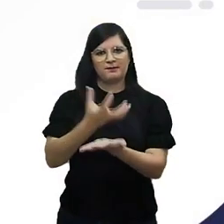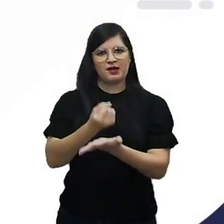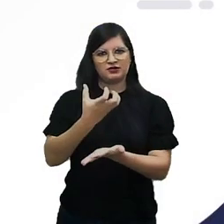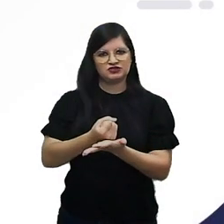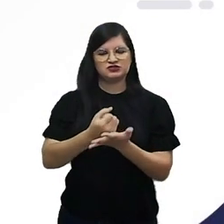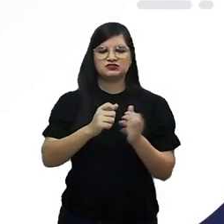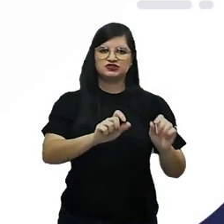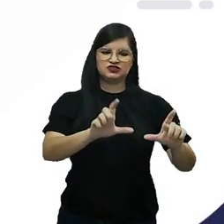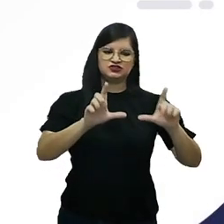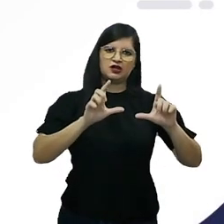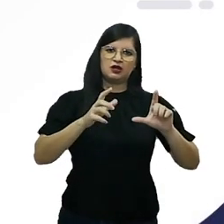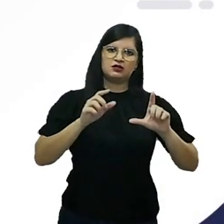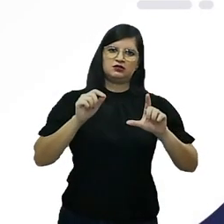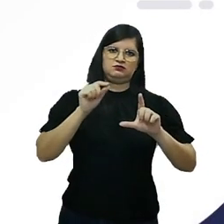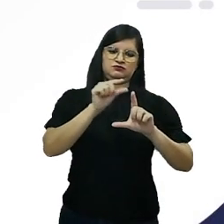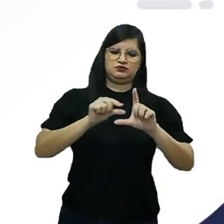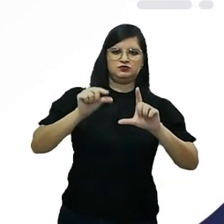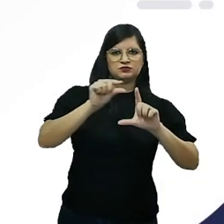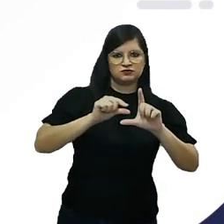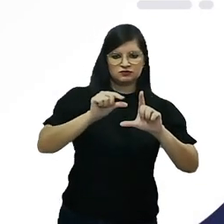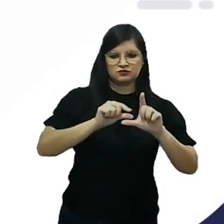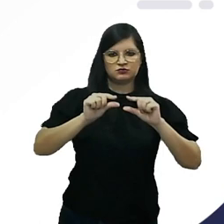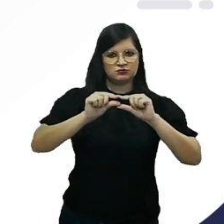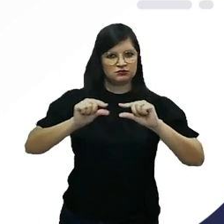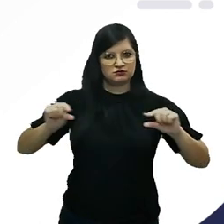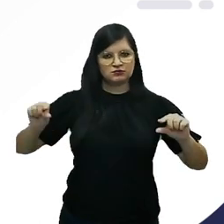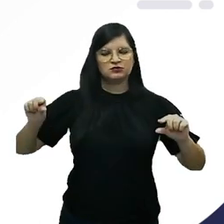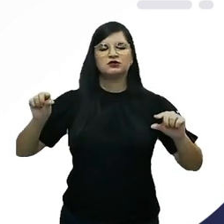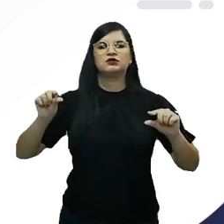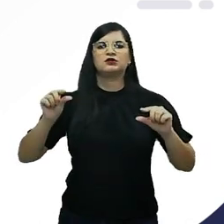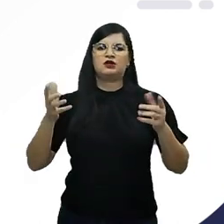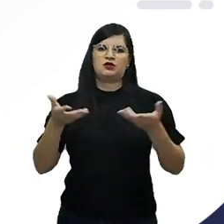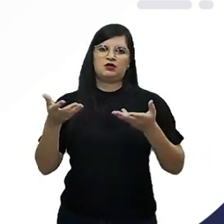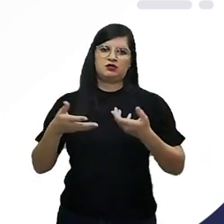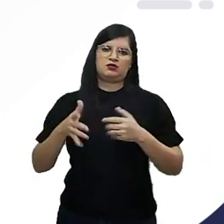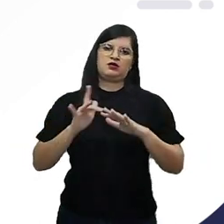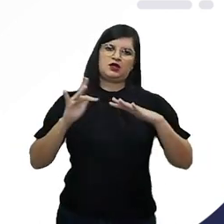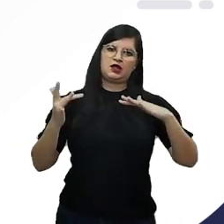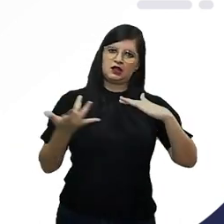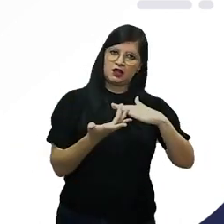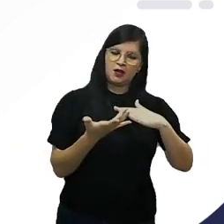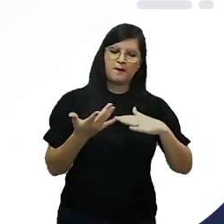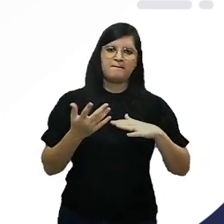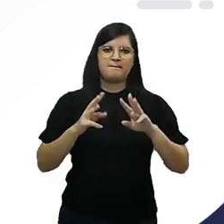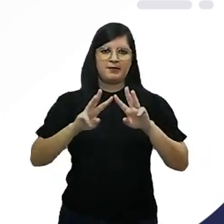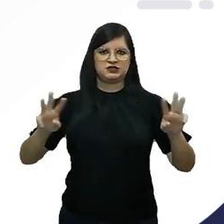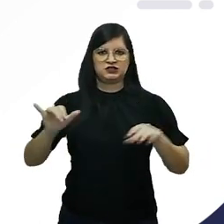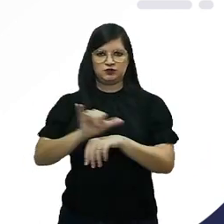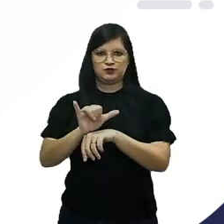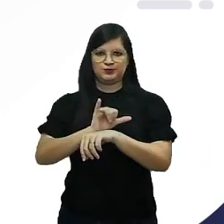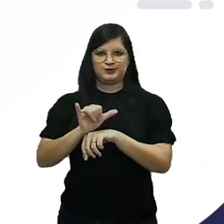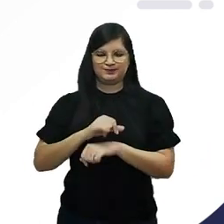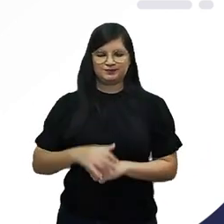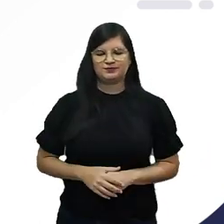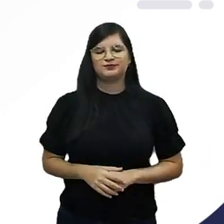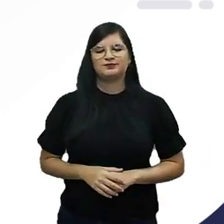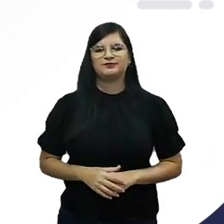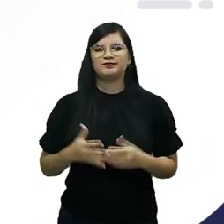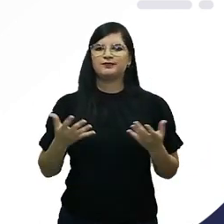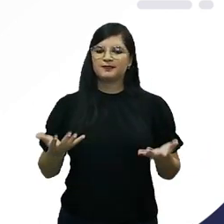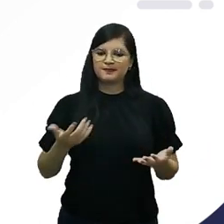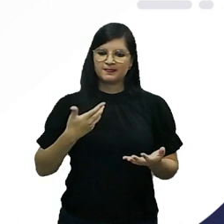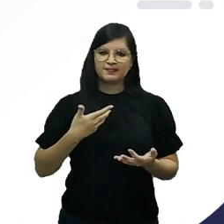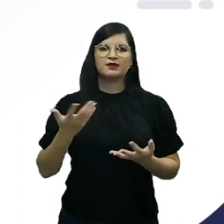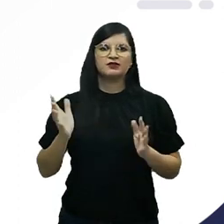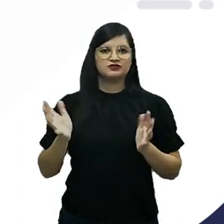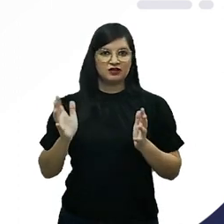todos os slides acessando os links que estão aqui abaixo, dentro desse canal aqui, dentro dessa página aqui do YouTube. Então veja só, eu trouxe